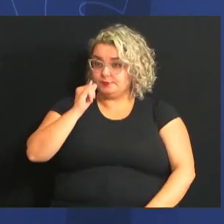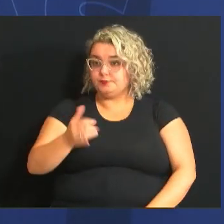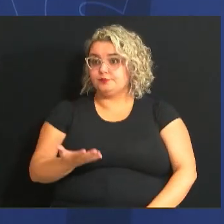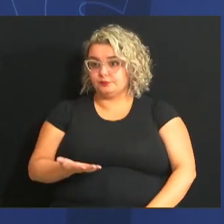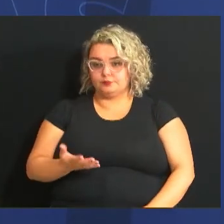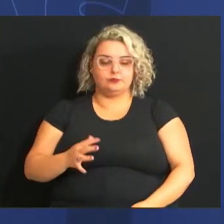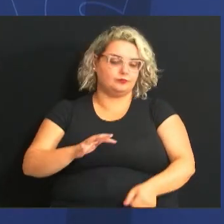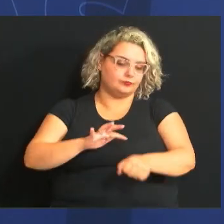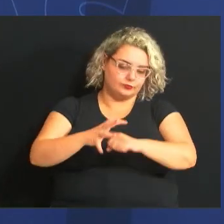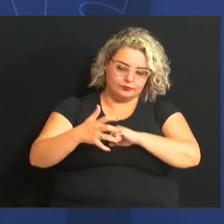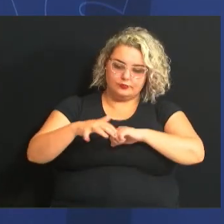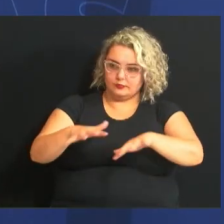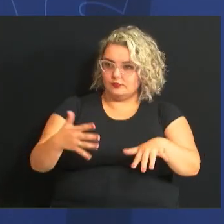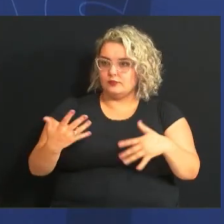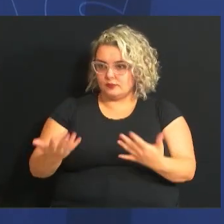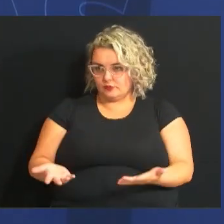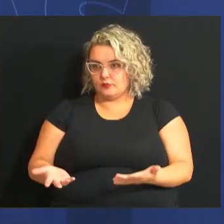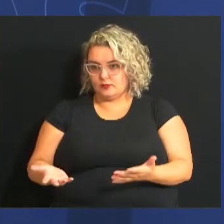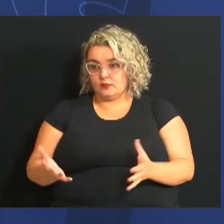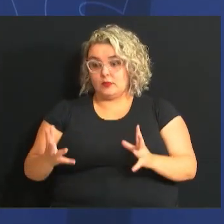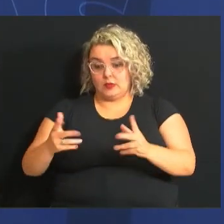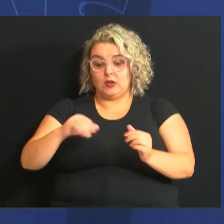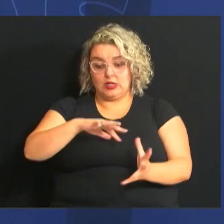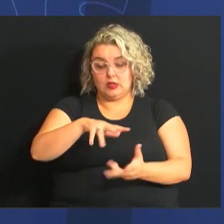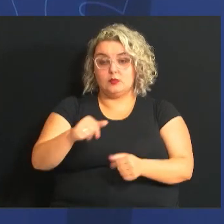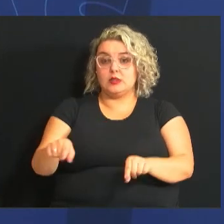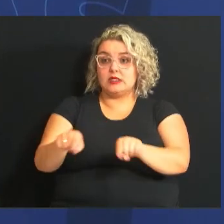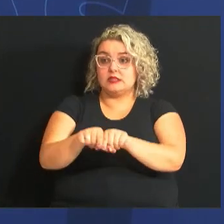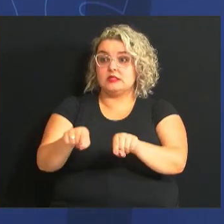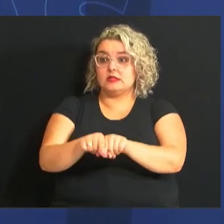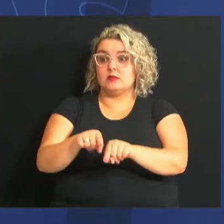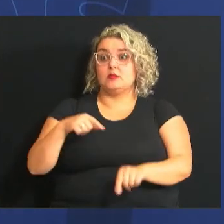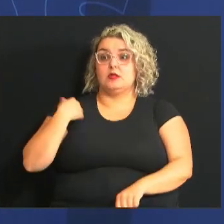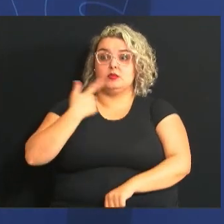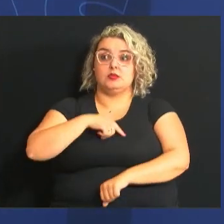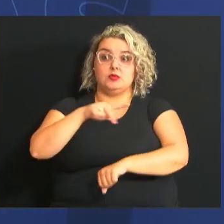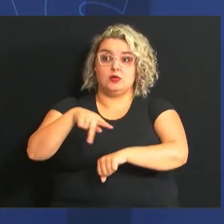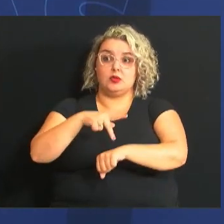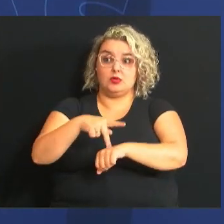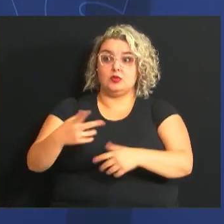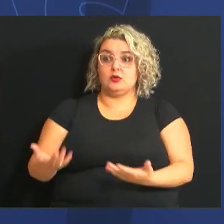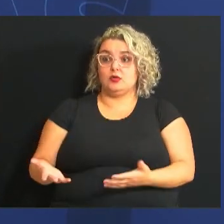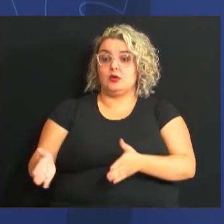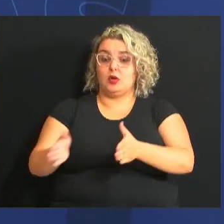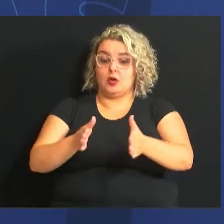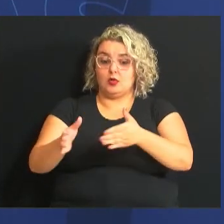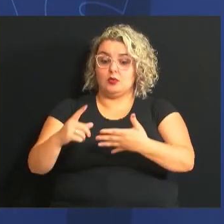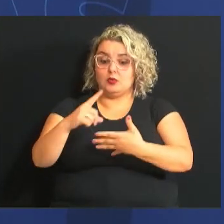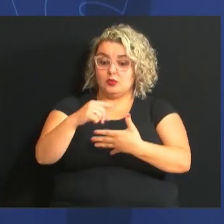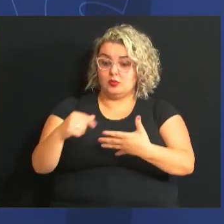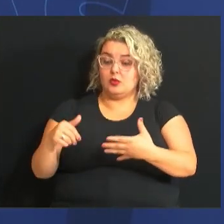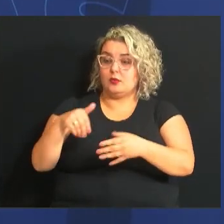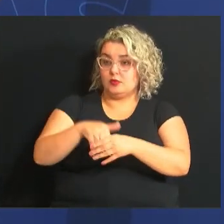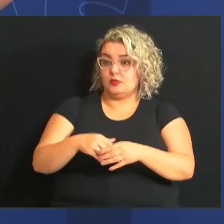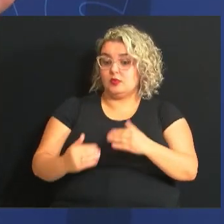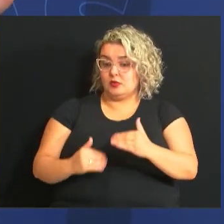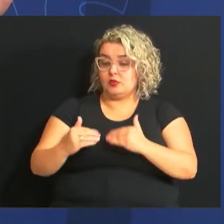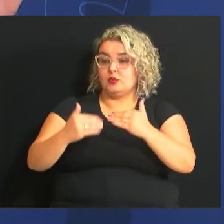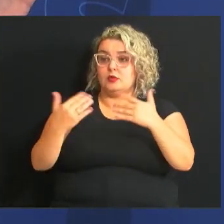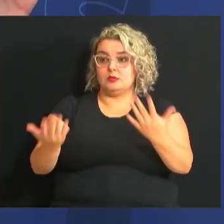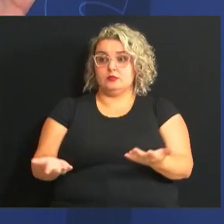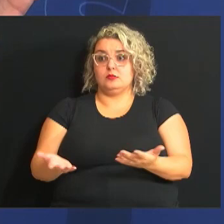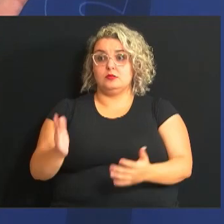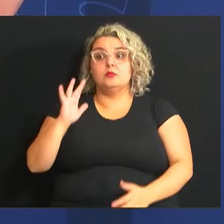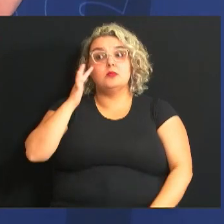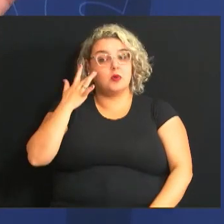pandemia, portanto, em todo o mundo, mas também do nosso país, com o cenário que foi construído. E eu acho ótimo